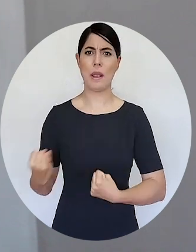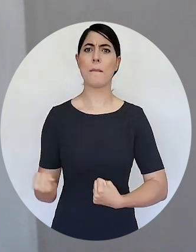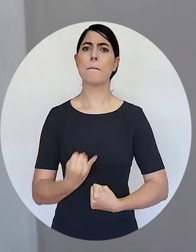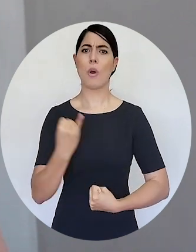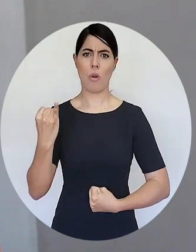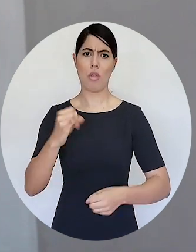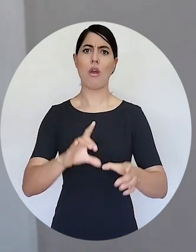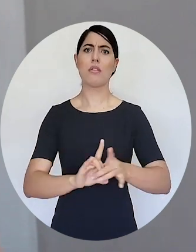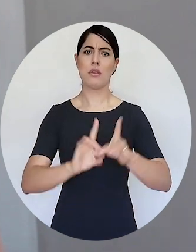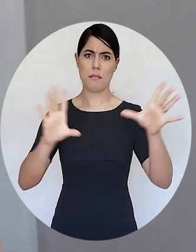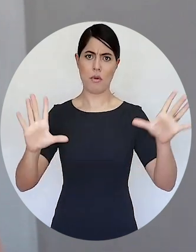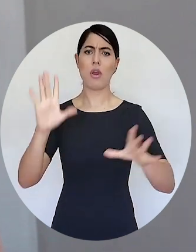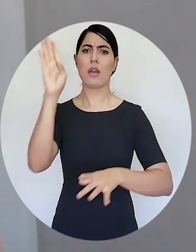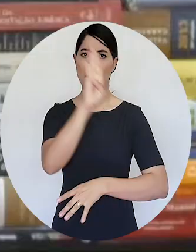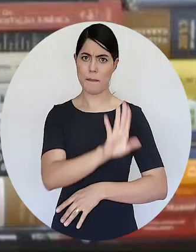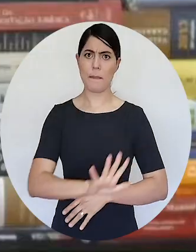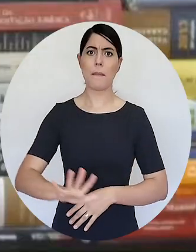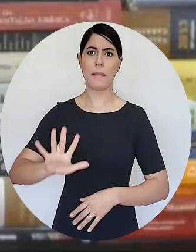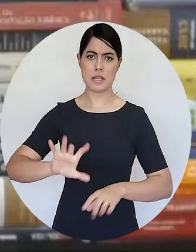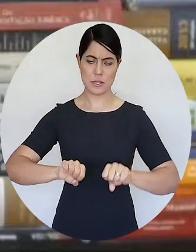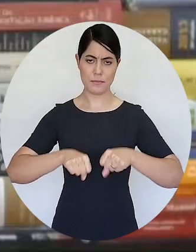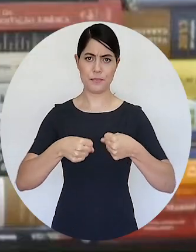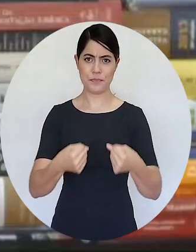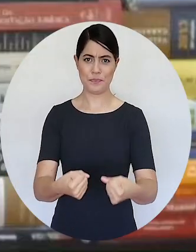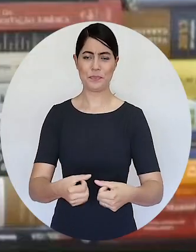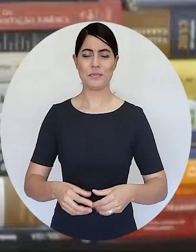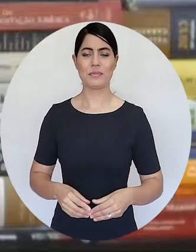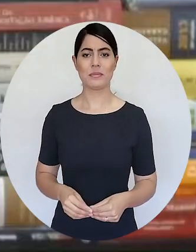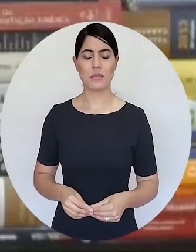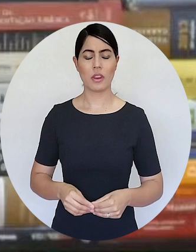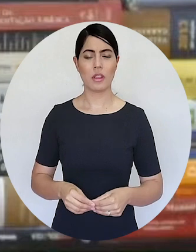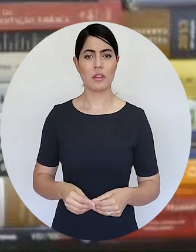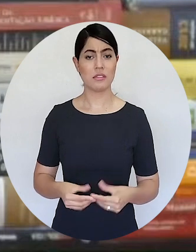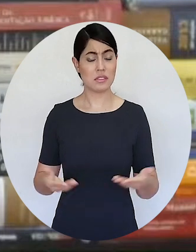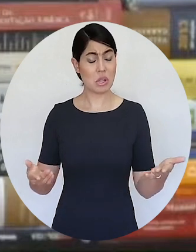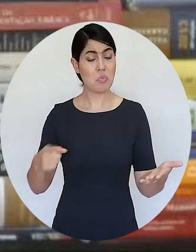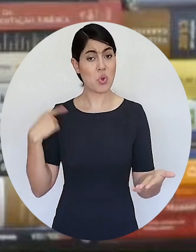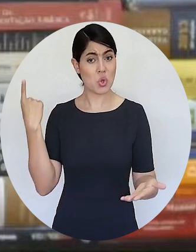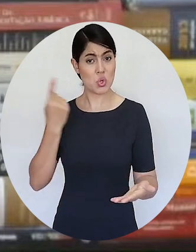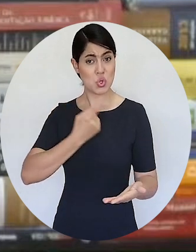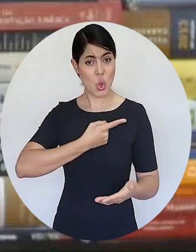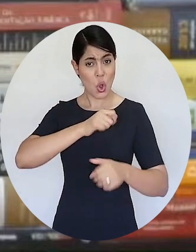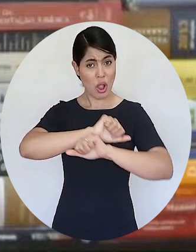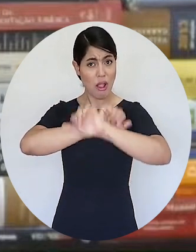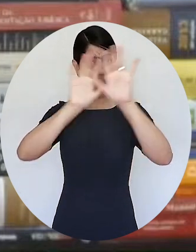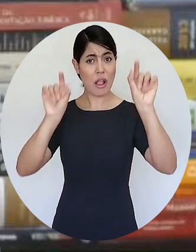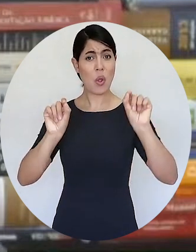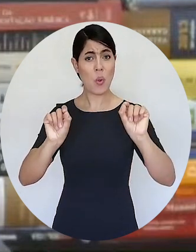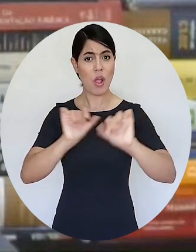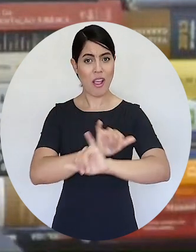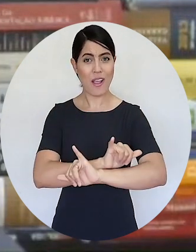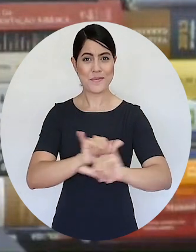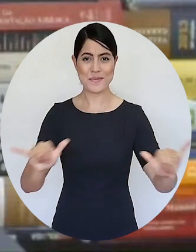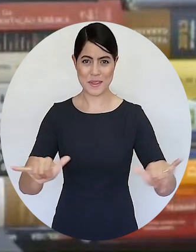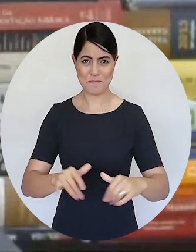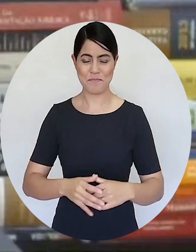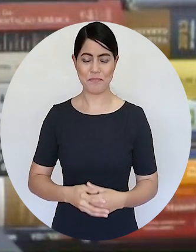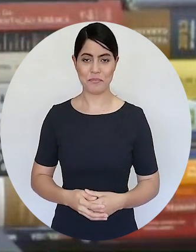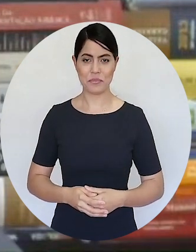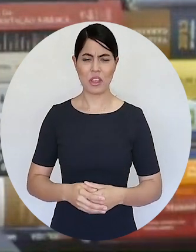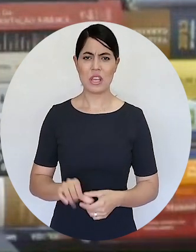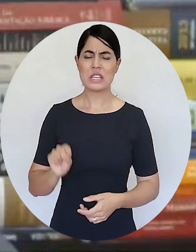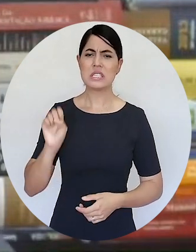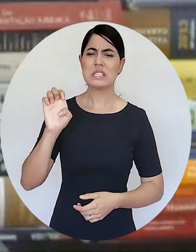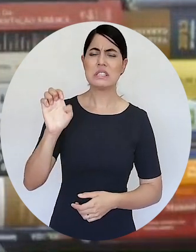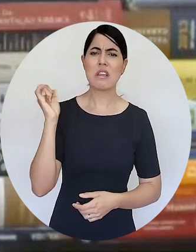da democracia no país. A história nos permite afirmar isso com absoluta clareza. Quando se diz que